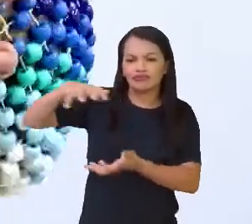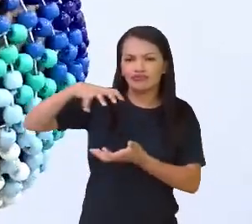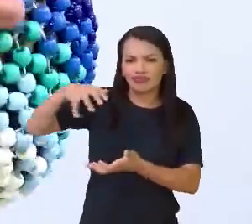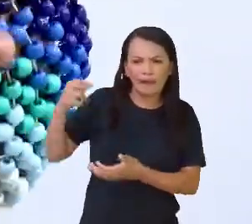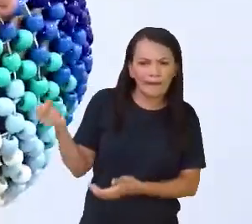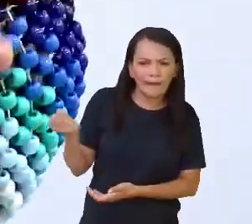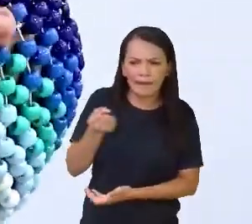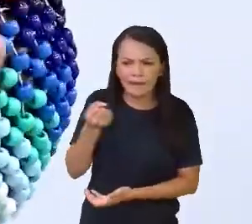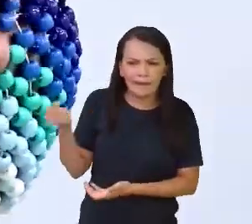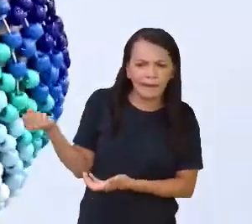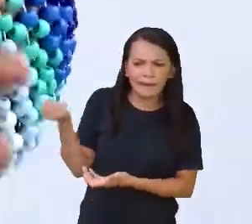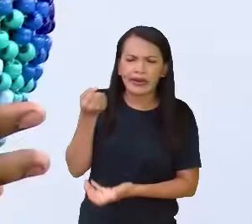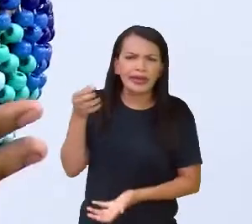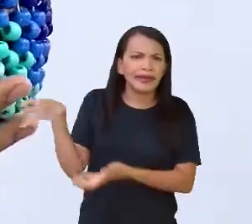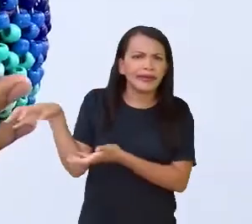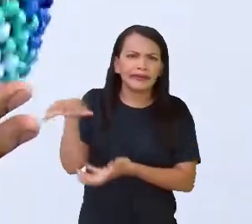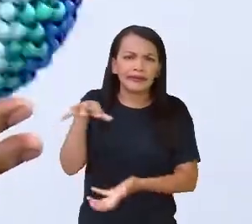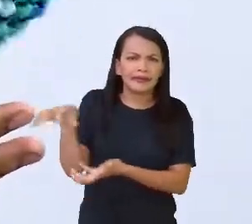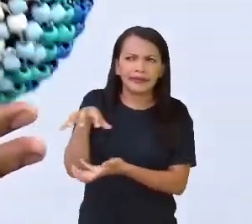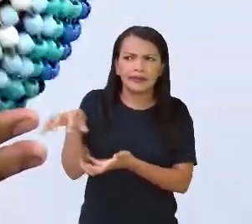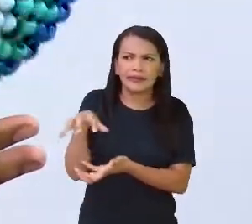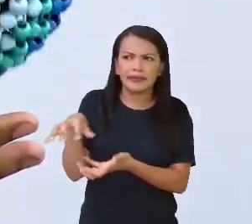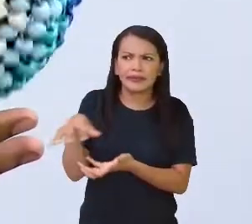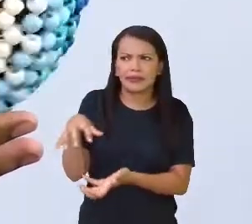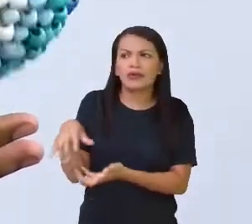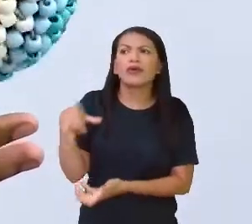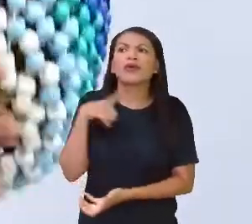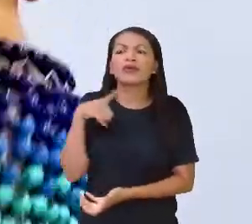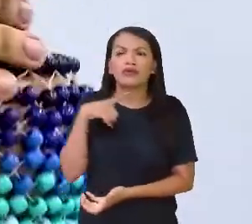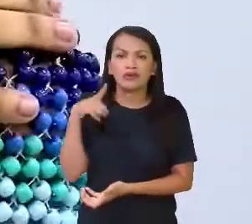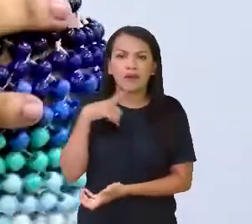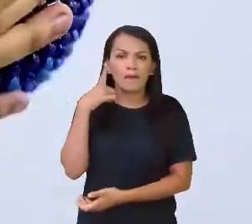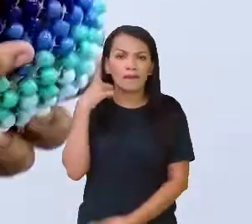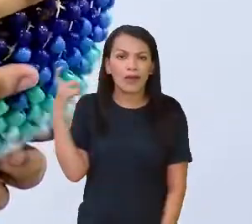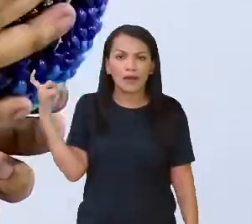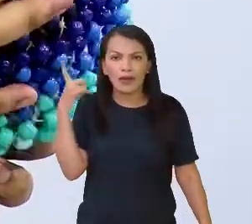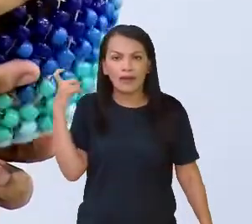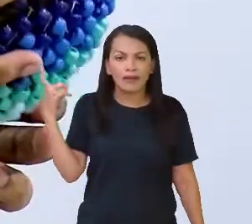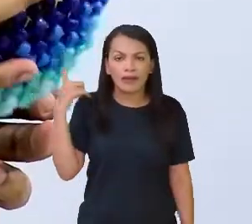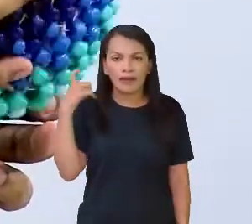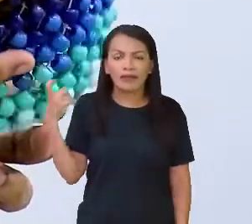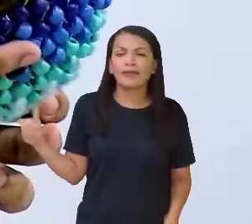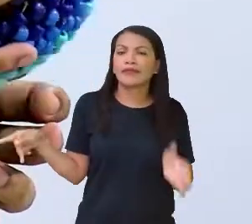miçanga junto com a cabaça, ela vai produzir esse som.